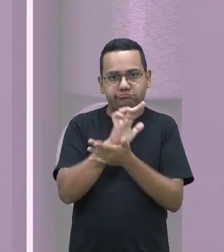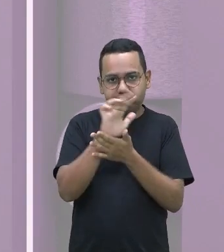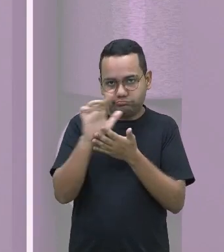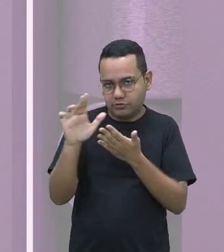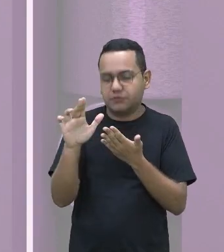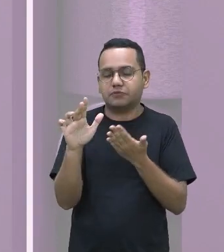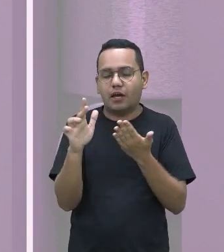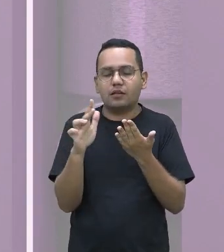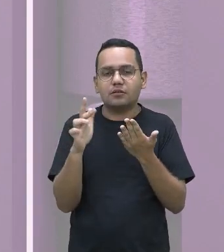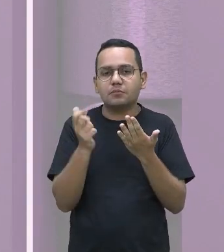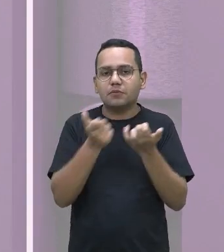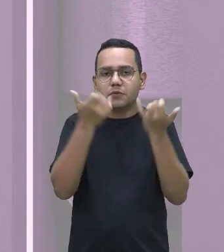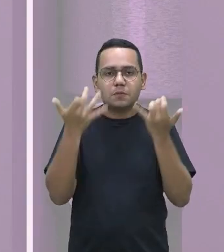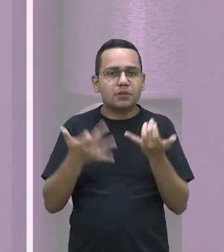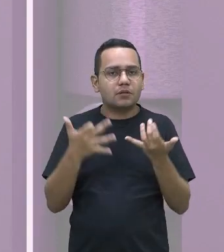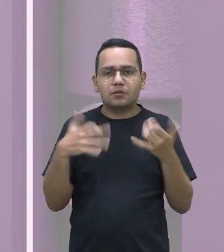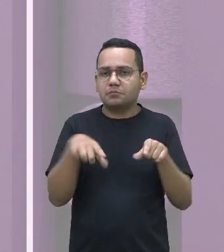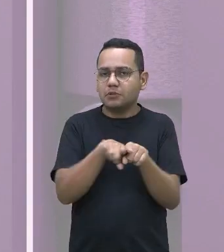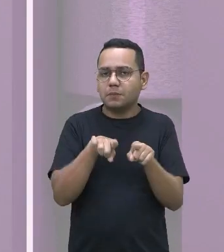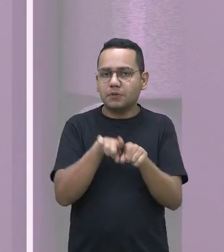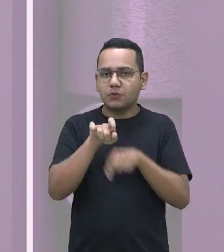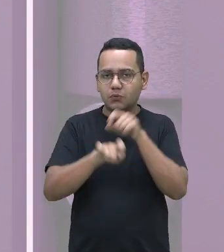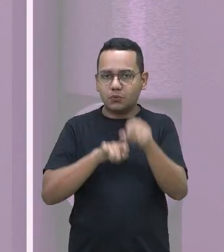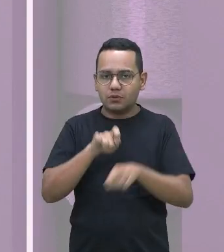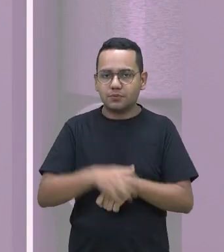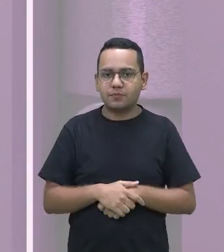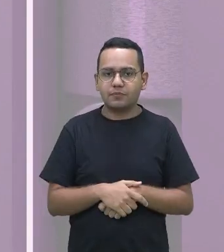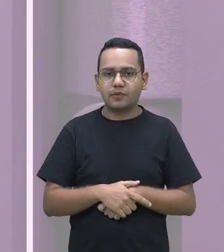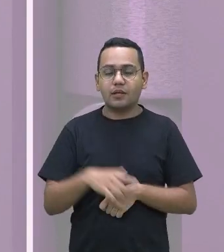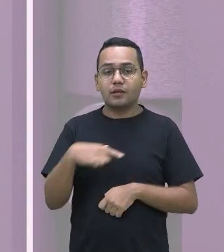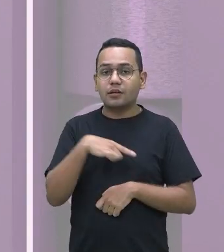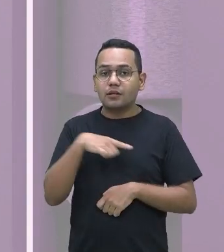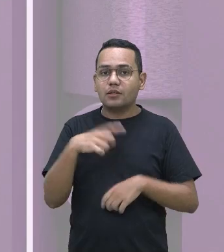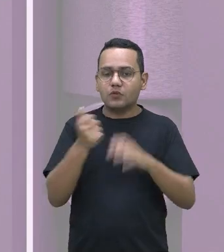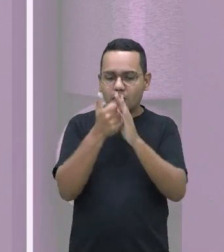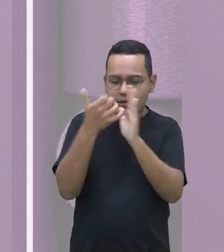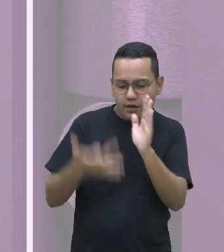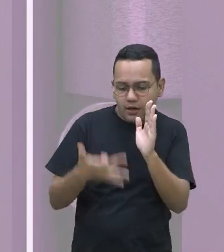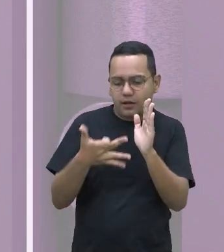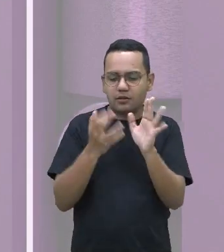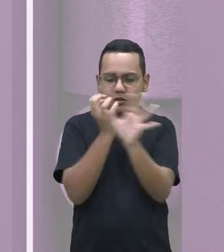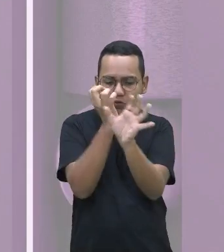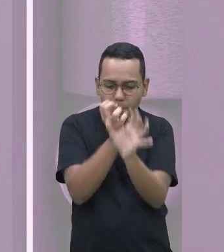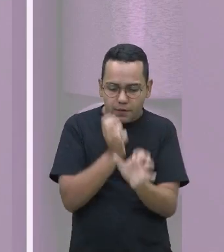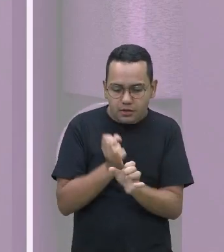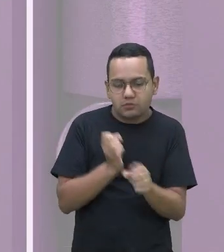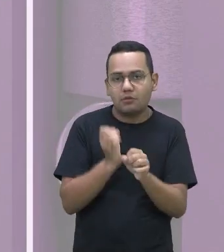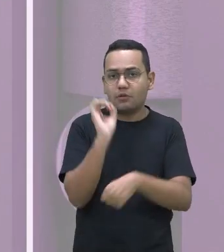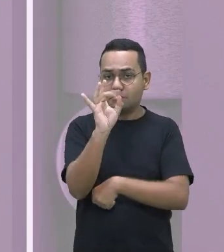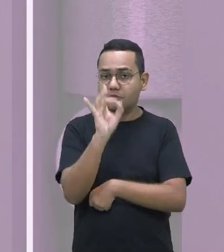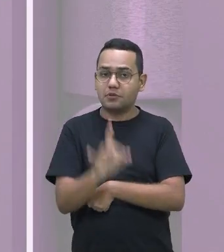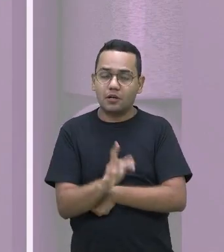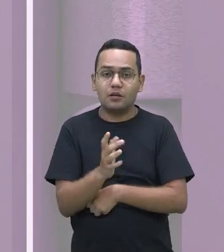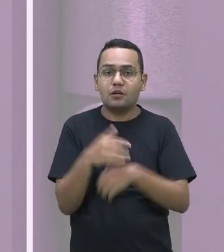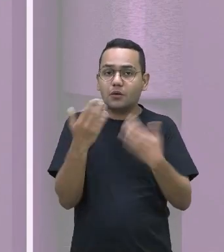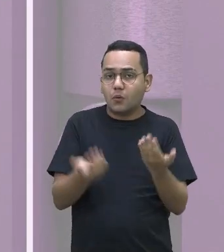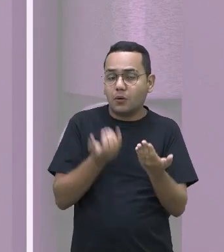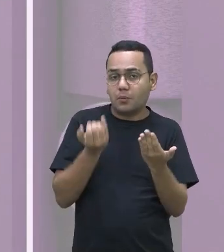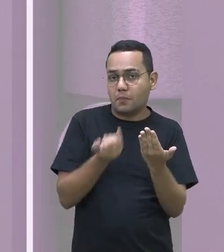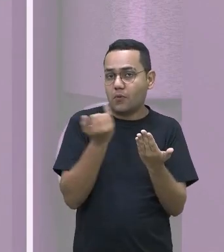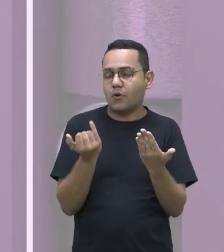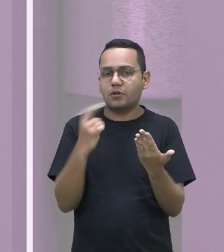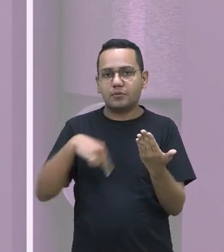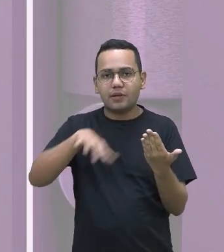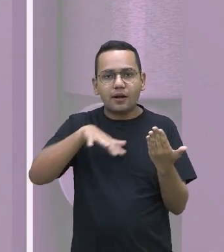vamos um pouco mais além, vendo ali as relações entre as suas medidas e qual a importância delas aí, não é? Facilitação no estudo